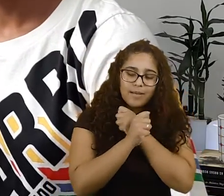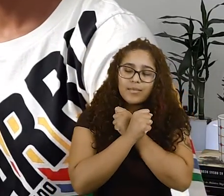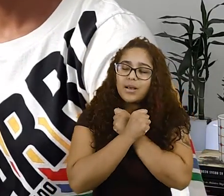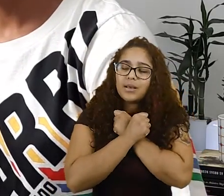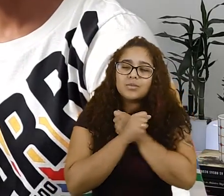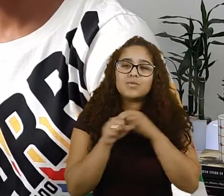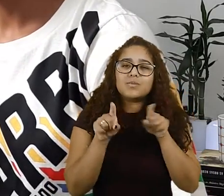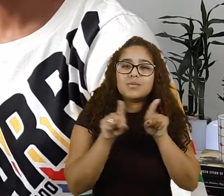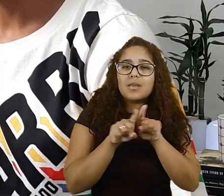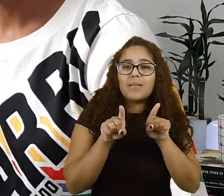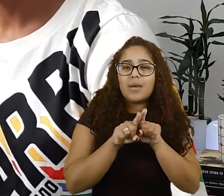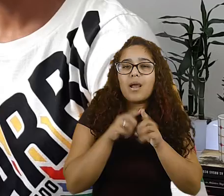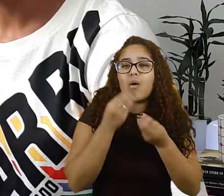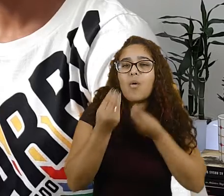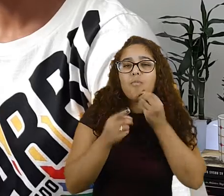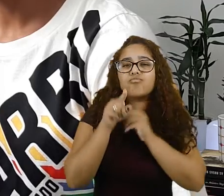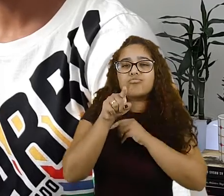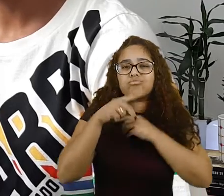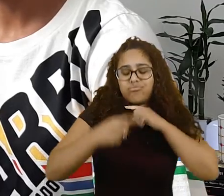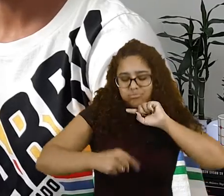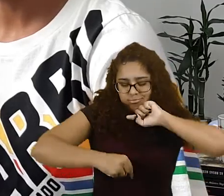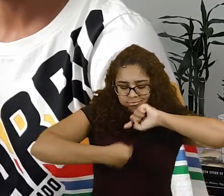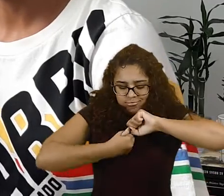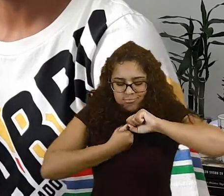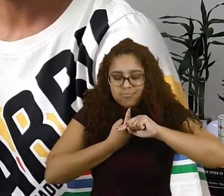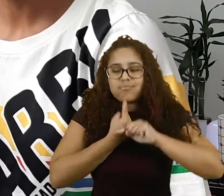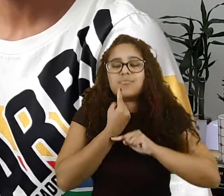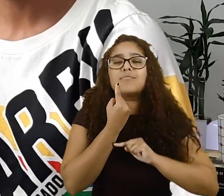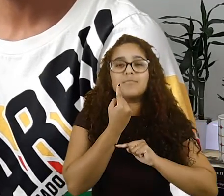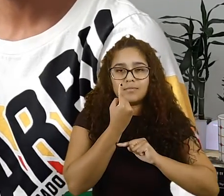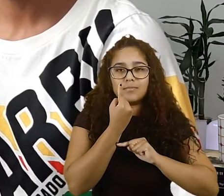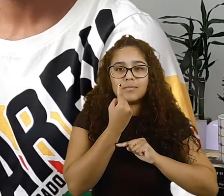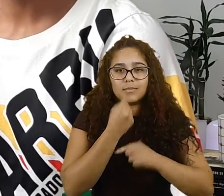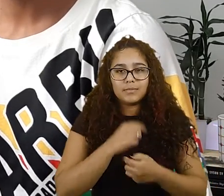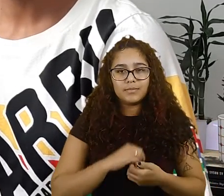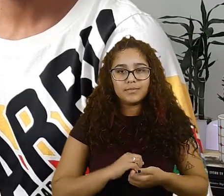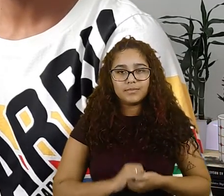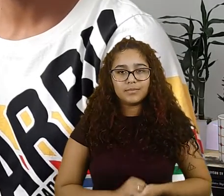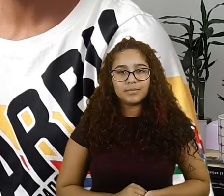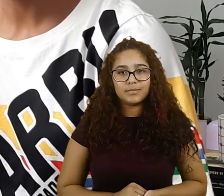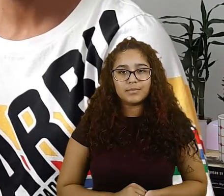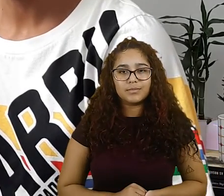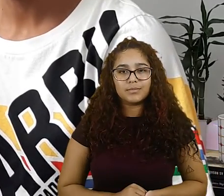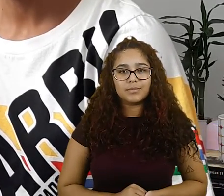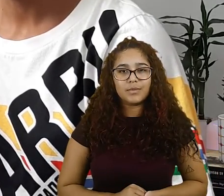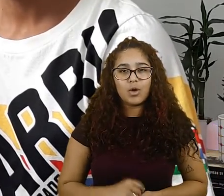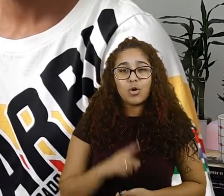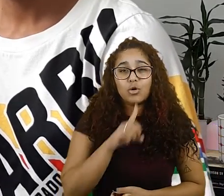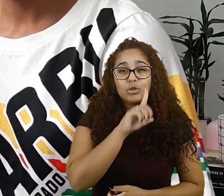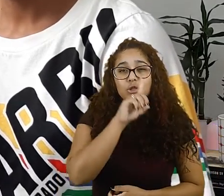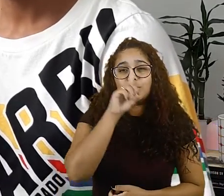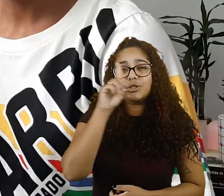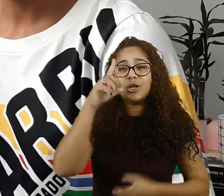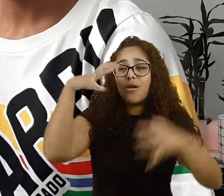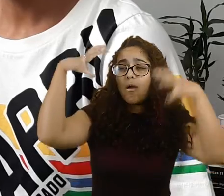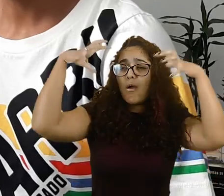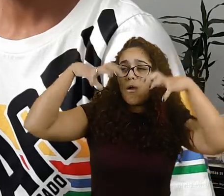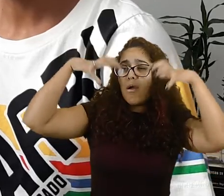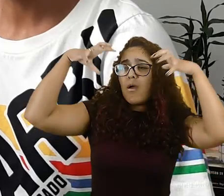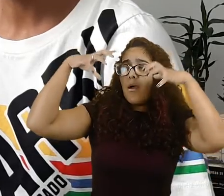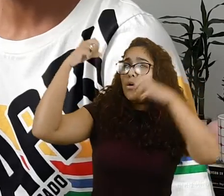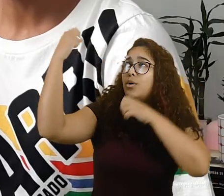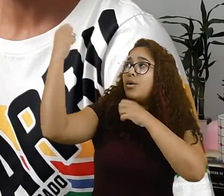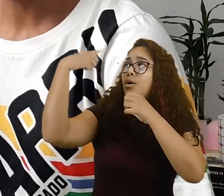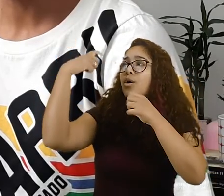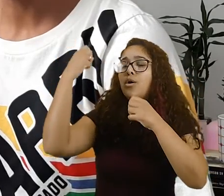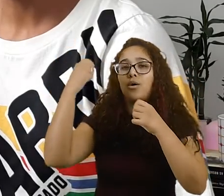As palavras que abraçam também é como você se transforma dentro de si e dentro de mim. Um dia que chove e